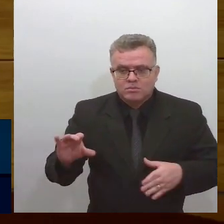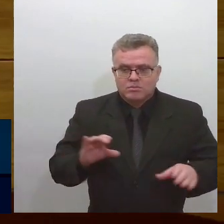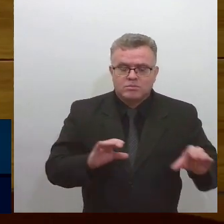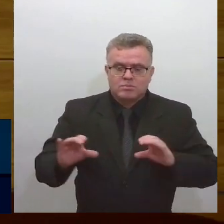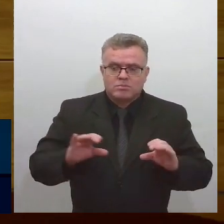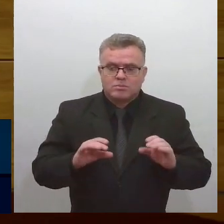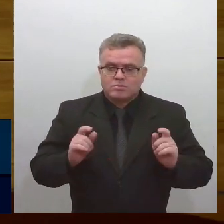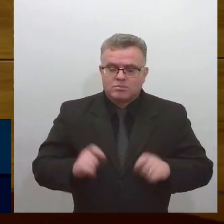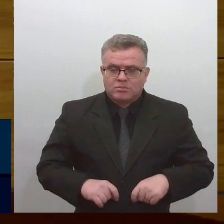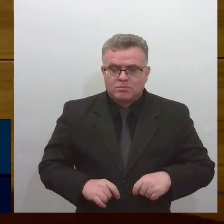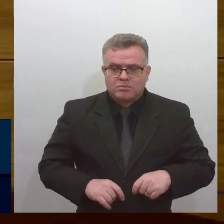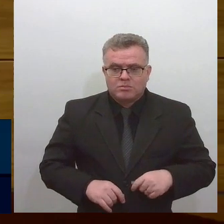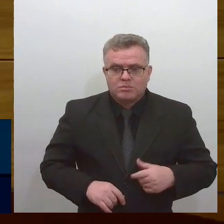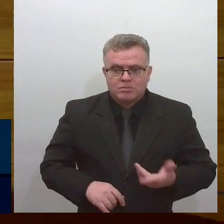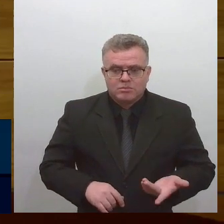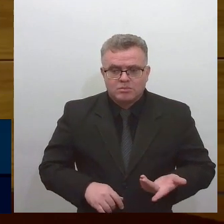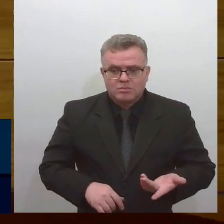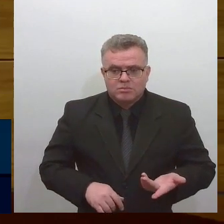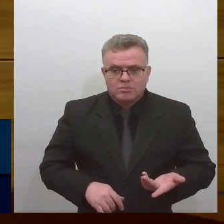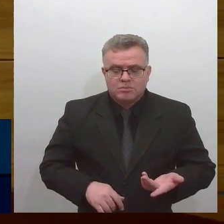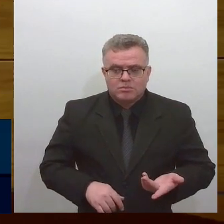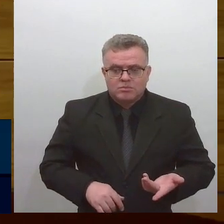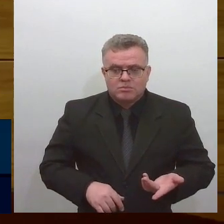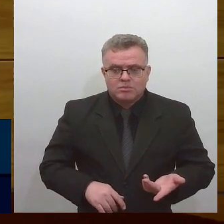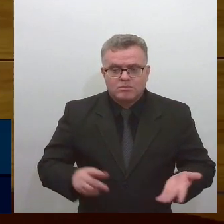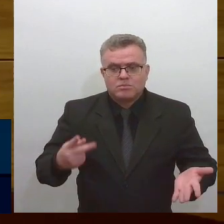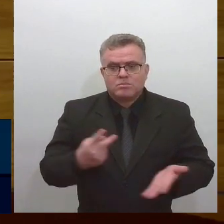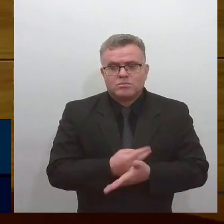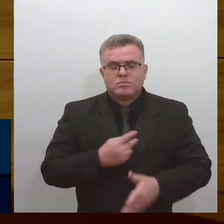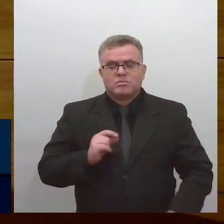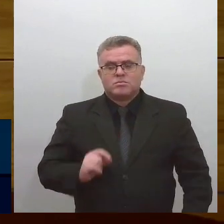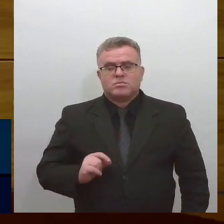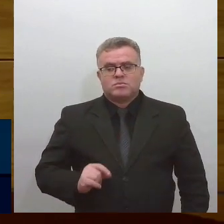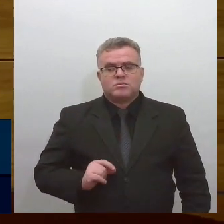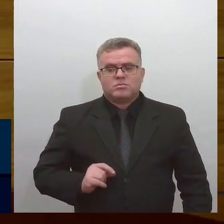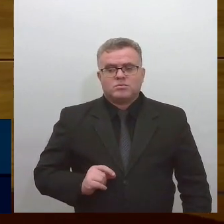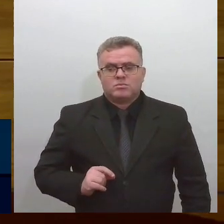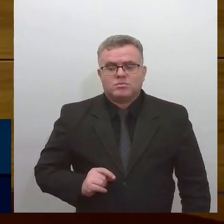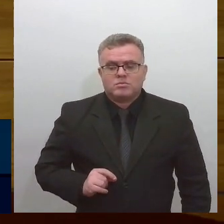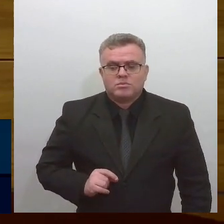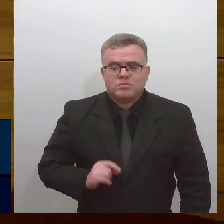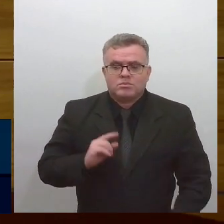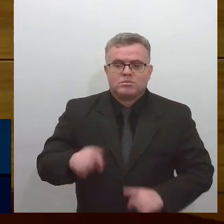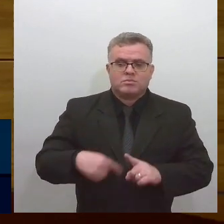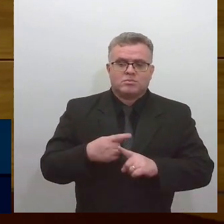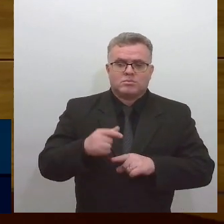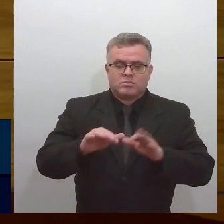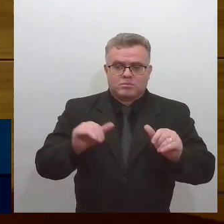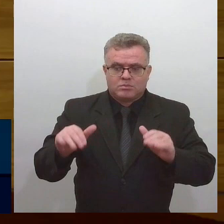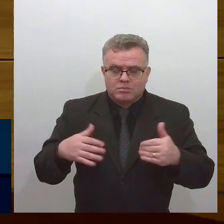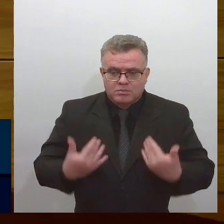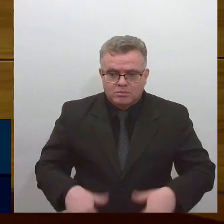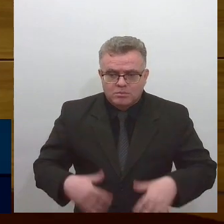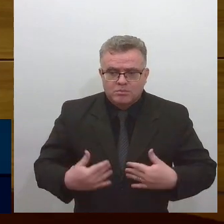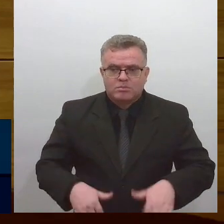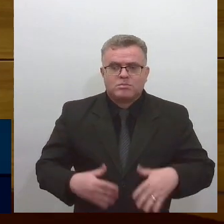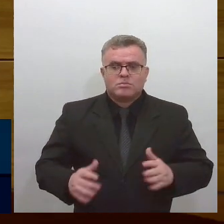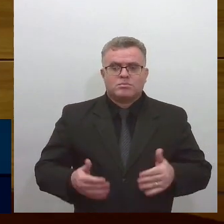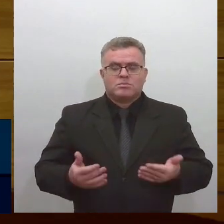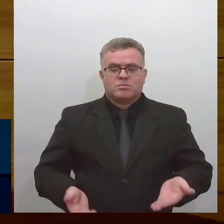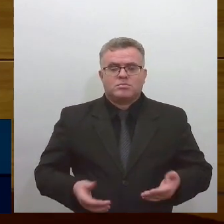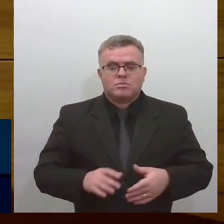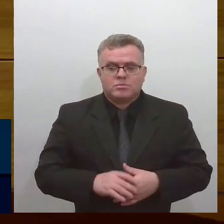maior monta porque aí nós conseguimos atrair atrair mais players conseguimos atrair empresas que tenham um